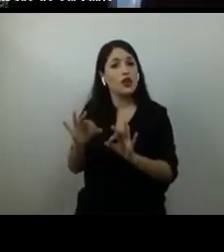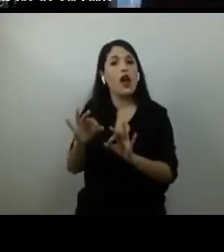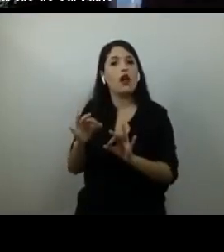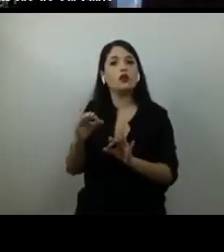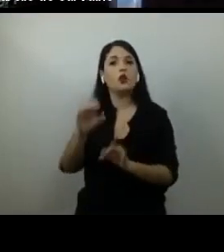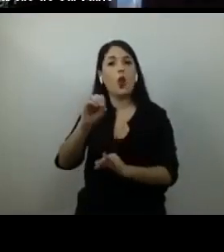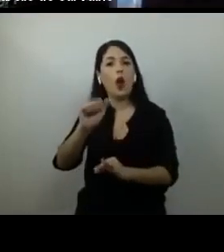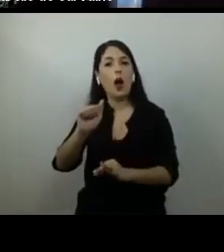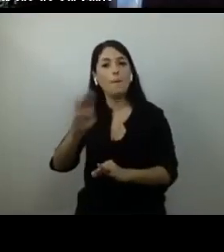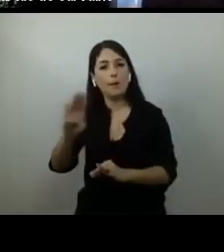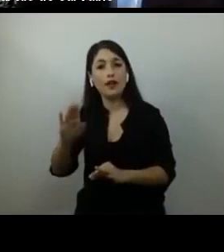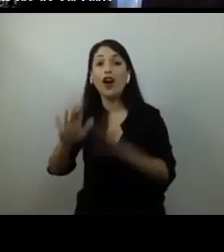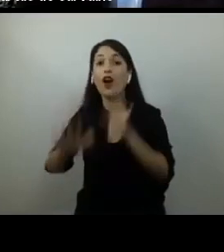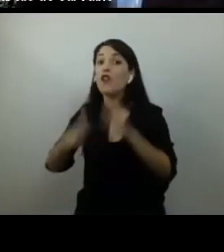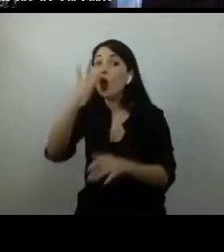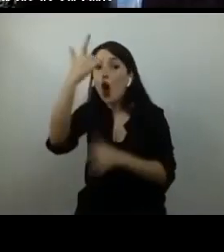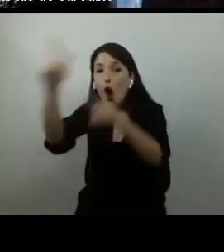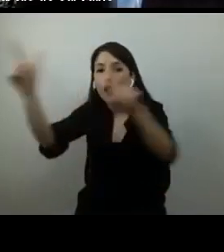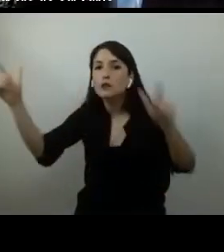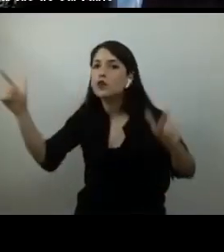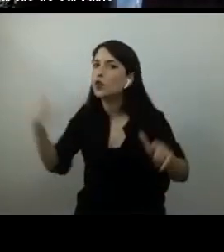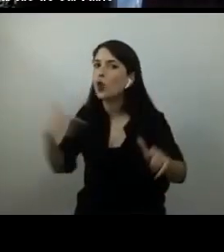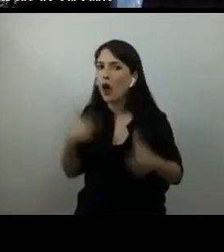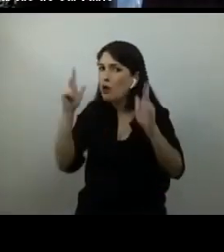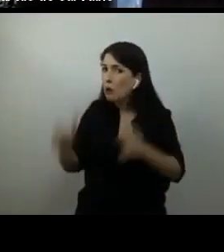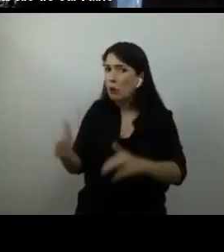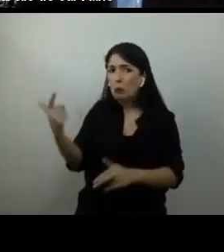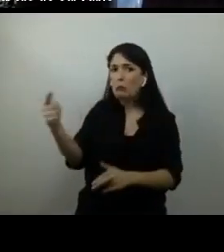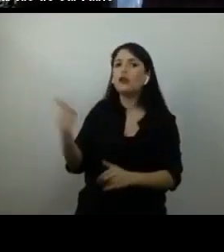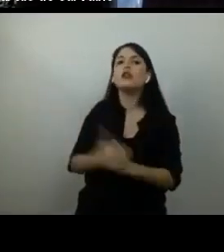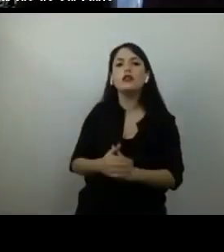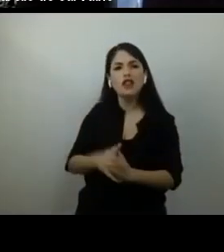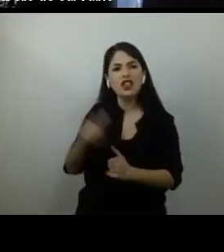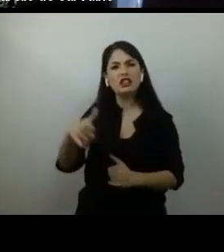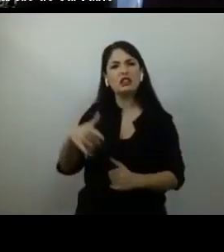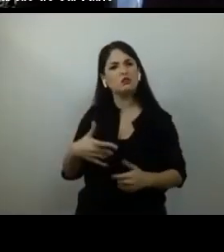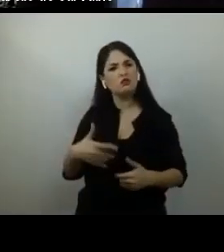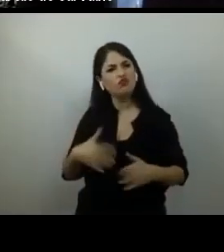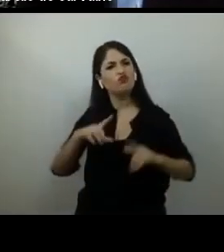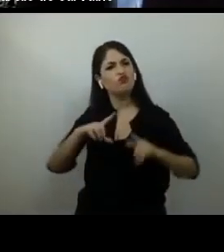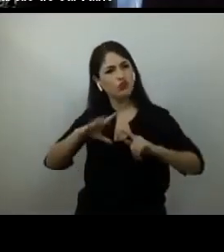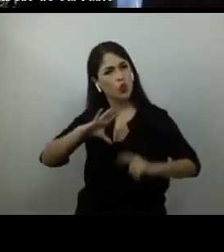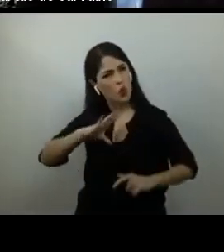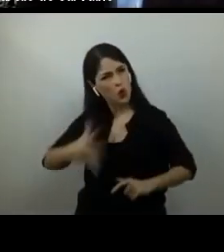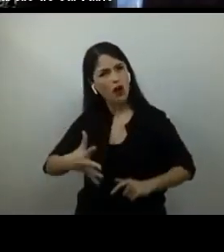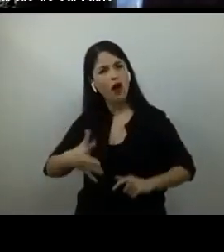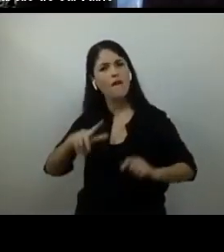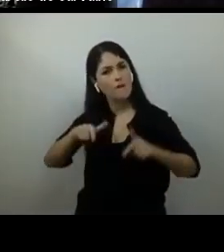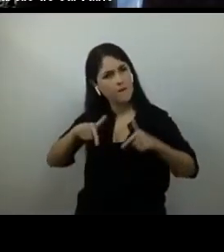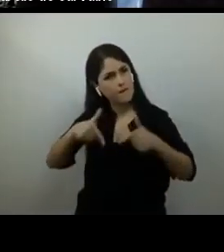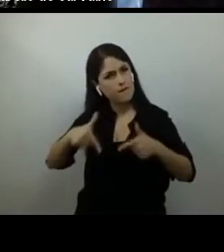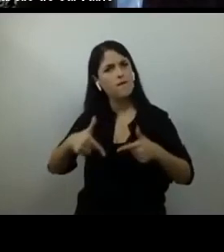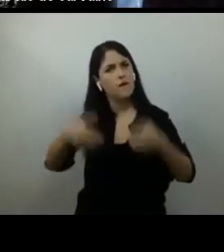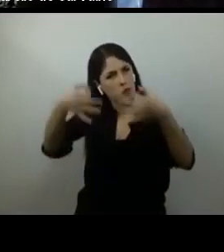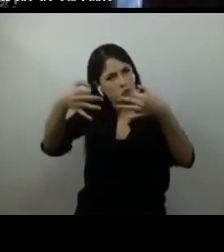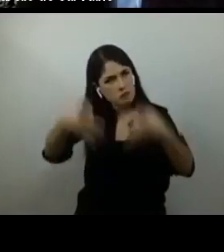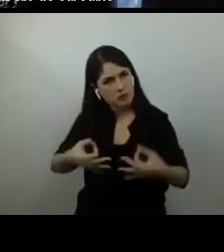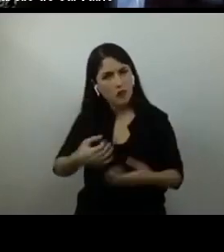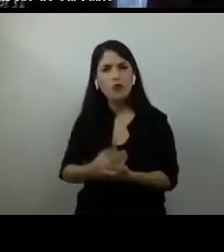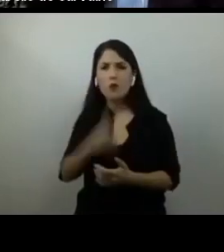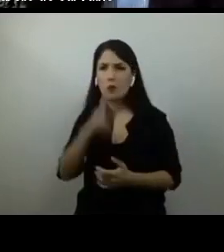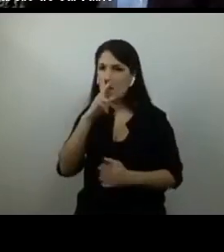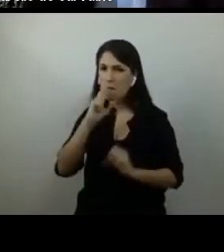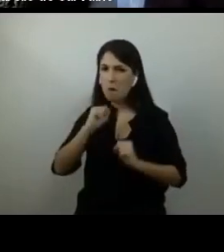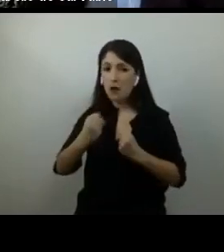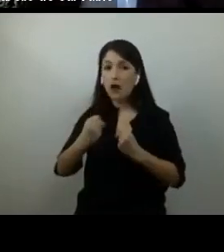momento saberia, com essa coragem, com essa dignidade, né, com essa força aí. E eu que sou inscrita